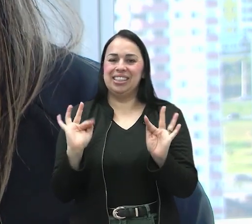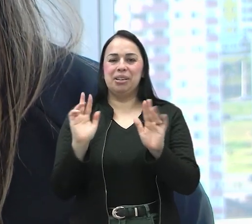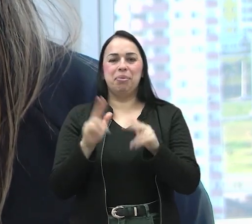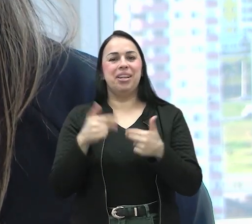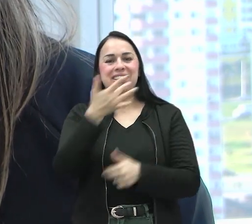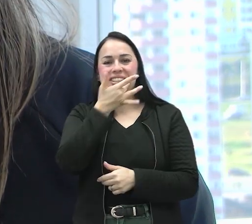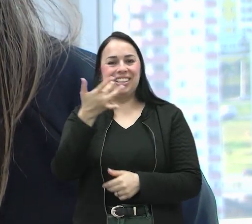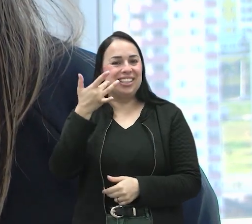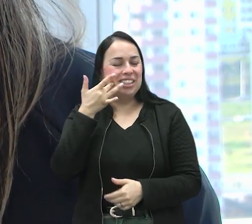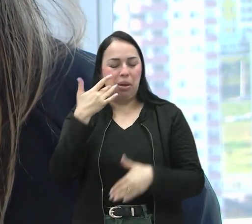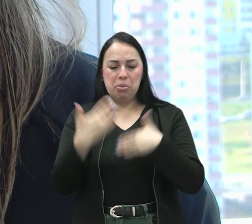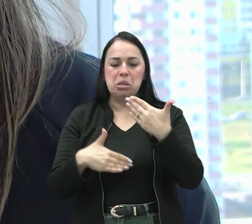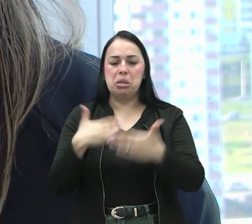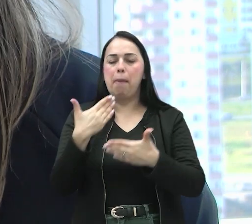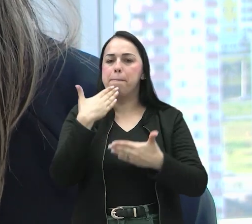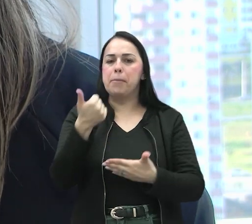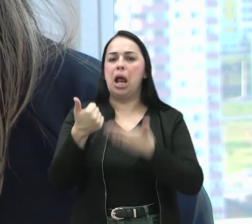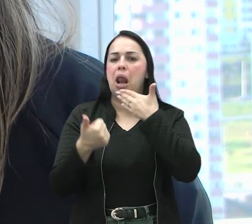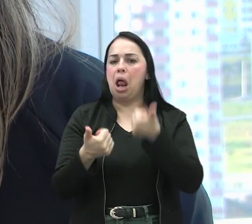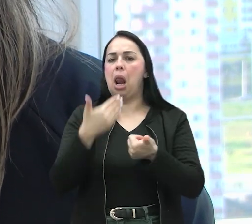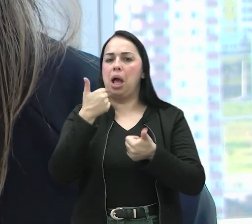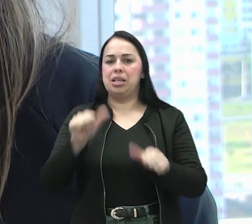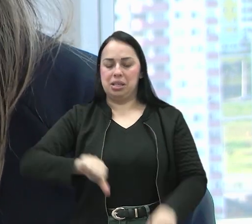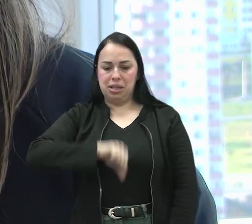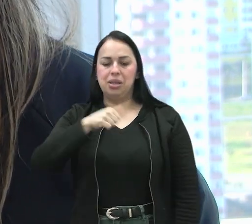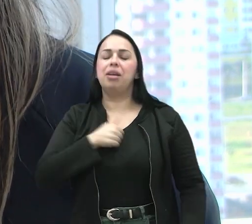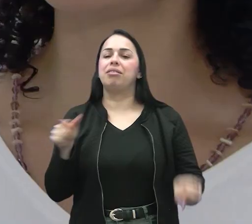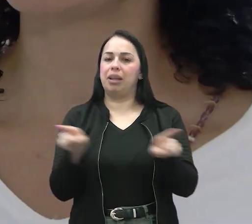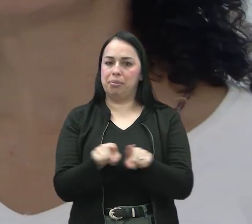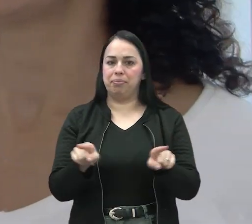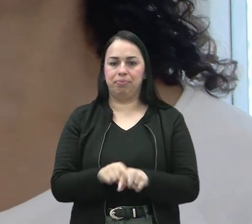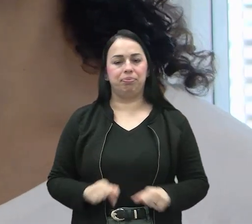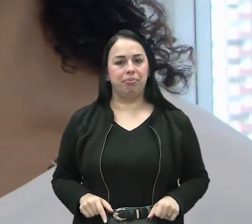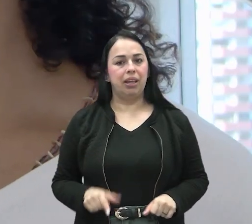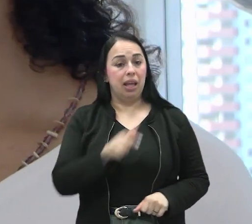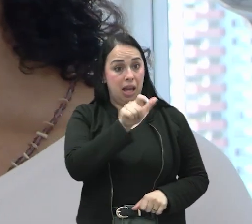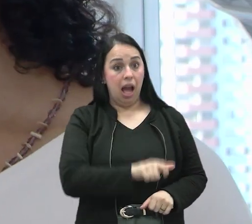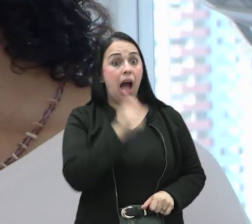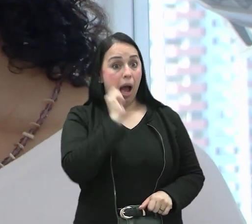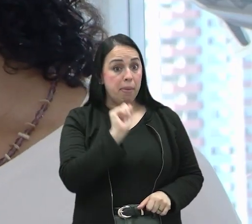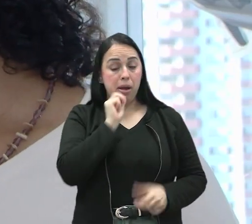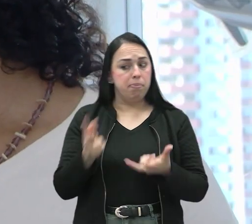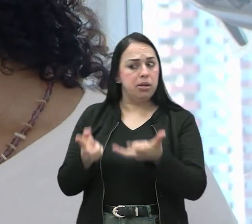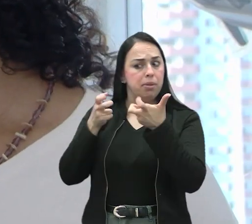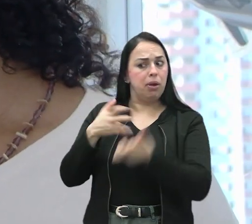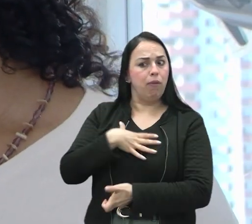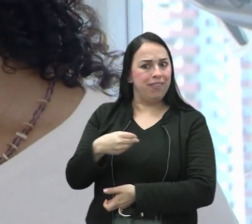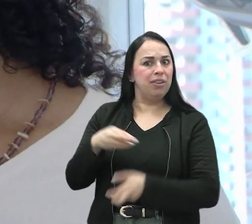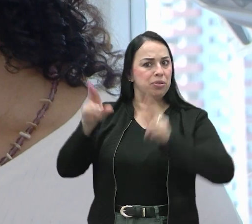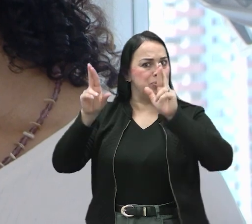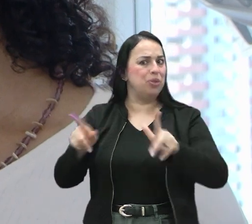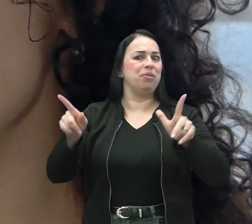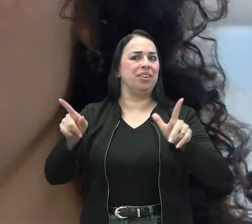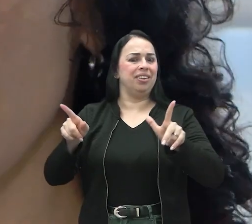E a saúde bucal aí vai só melhorando, E a autoestima também. Gisele também sentiu essa diferença na vida do